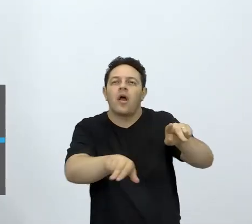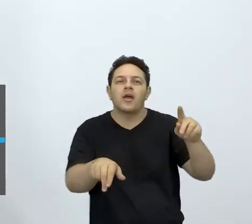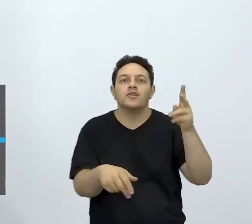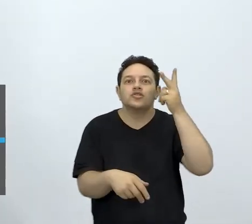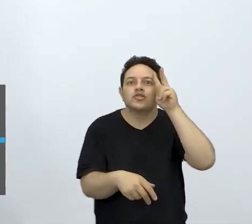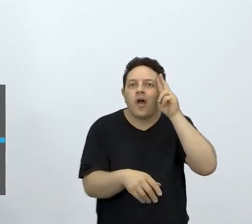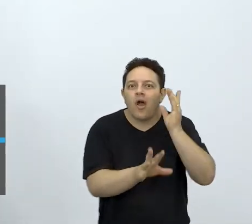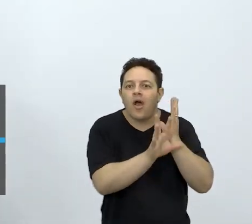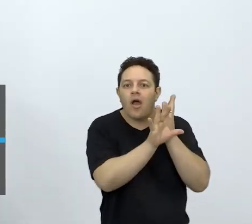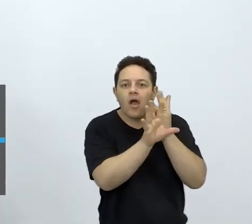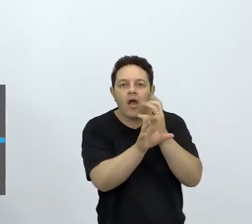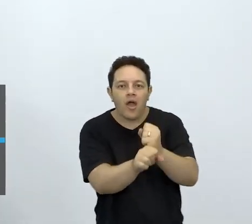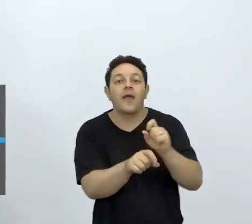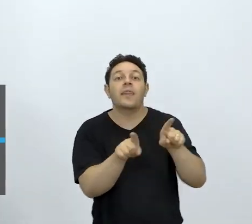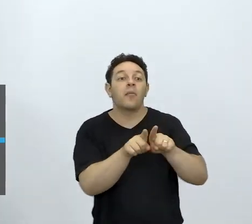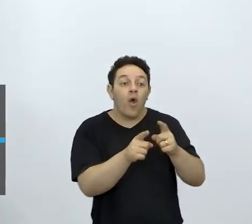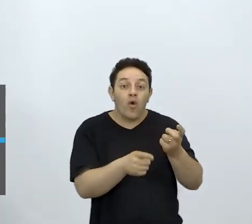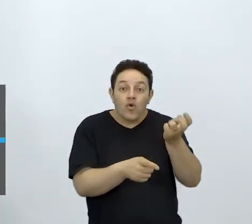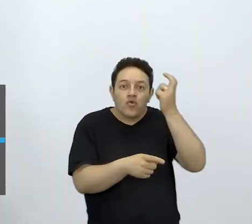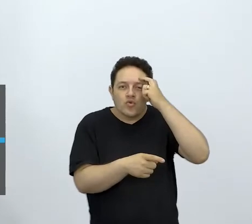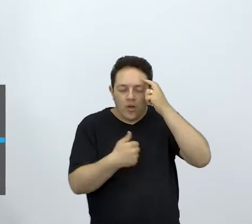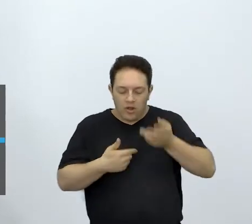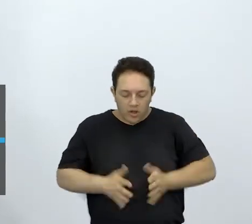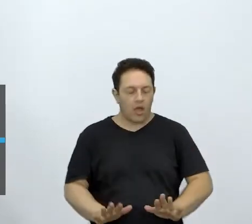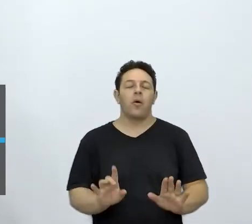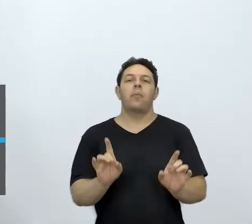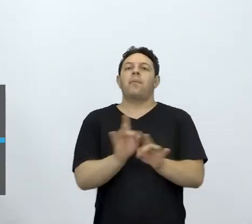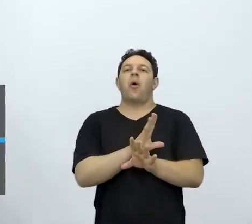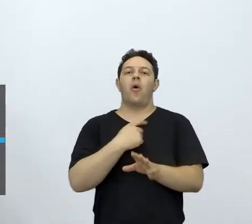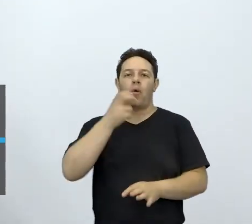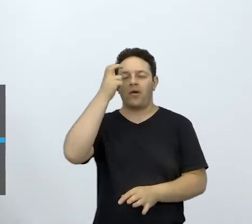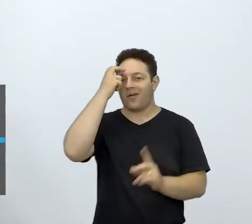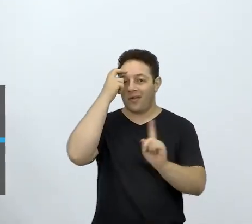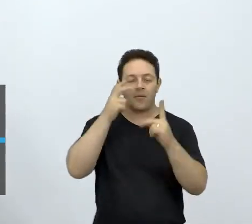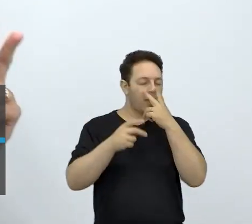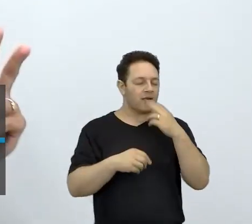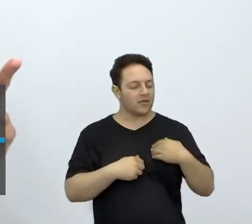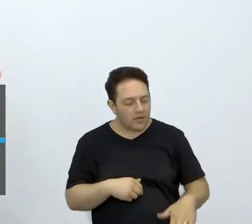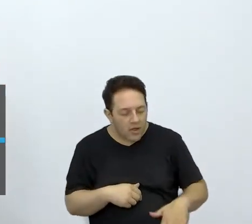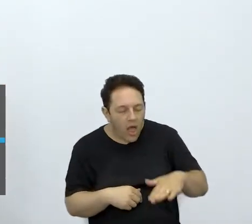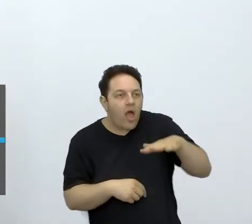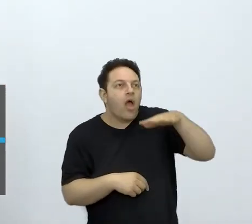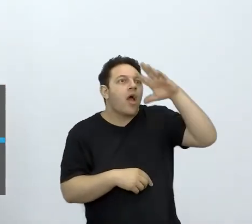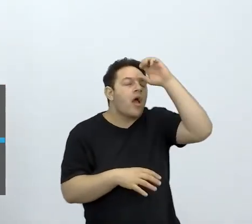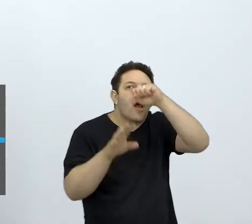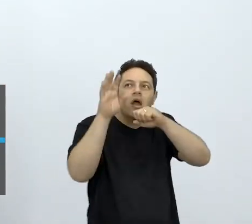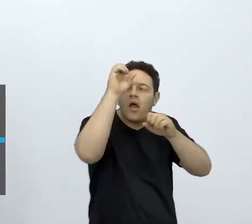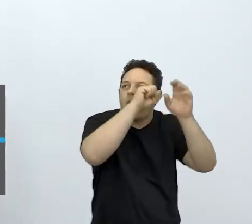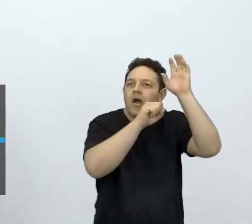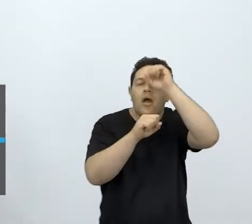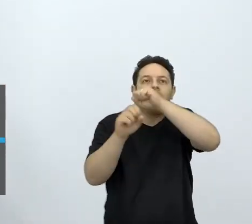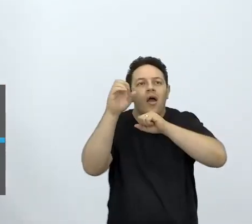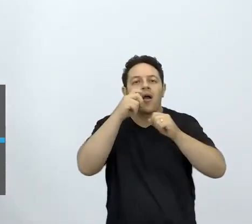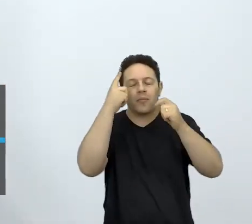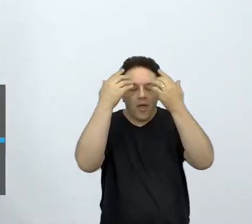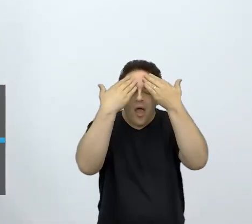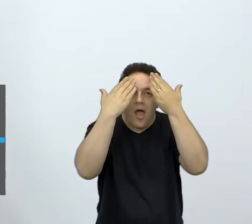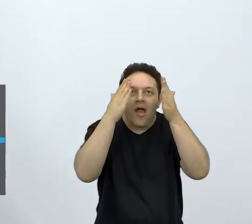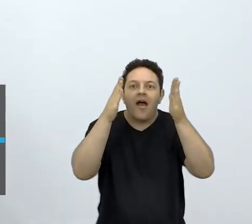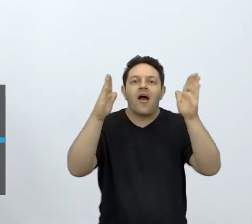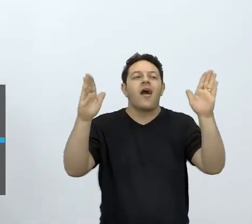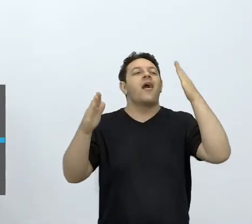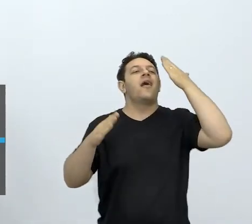que a cultura ela é adquirida, ela é aprendida, nós ampliamos os nossos horizontes e nós entendemos o